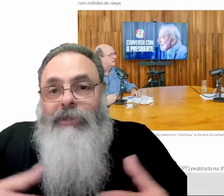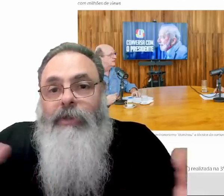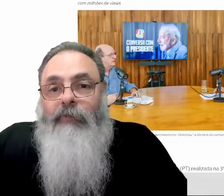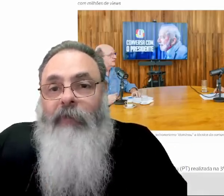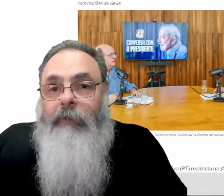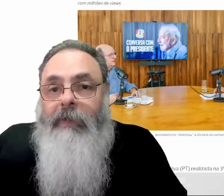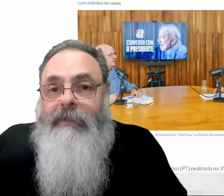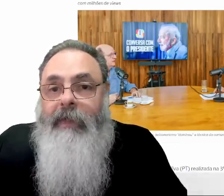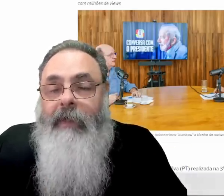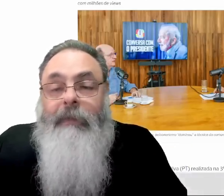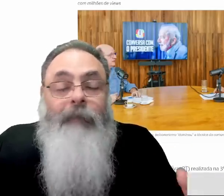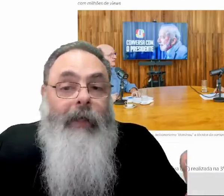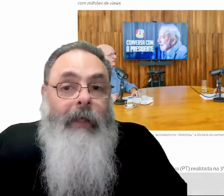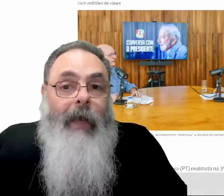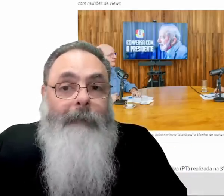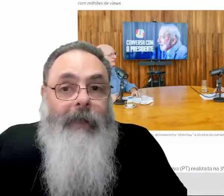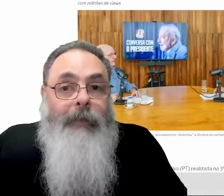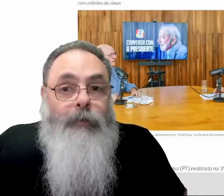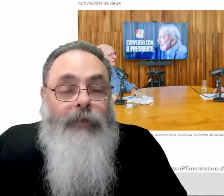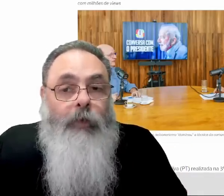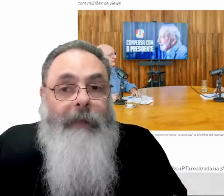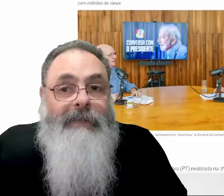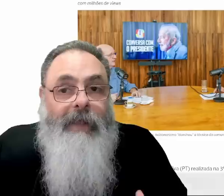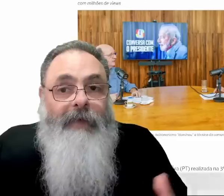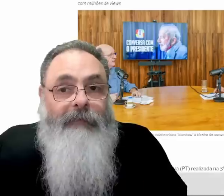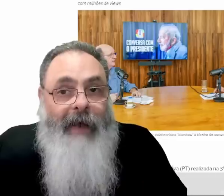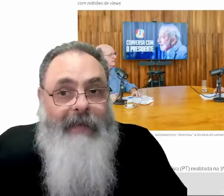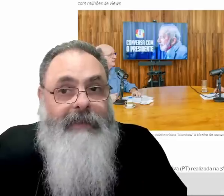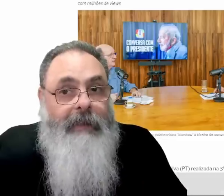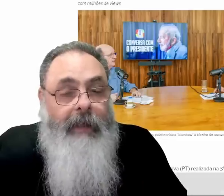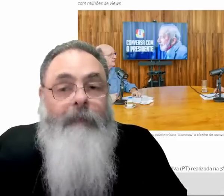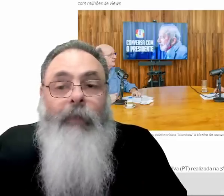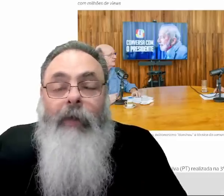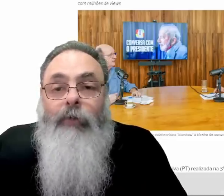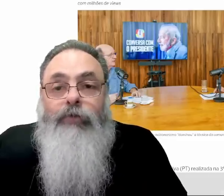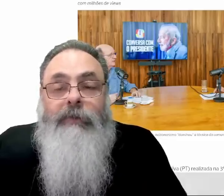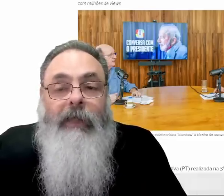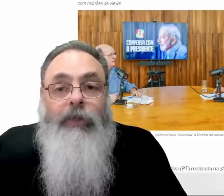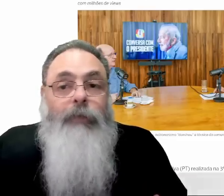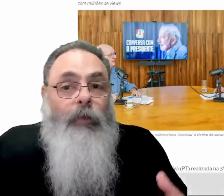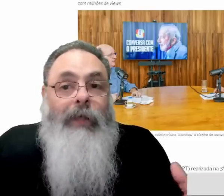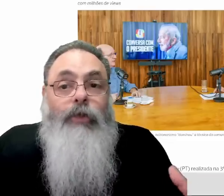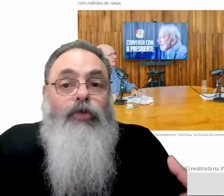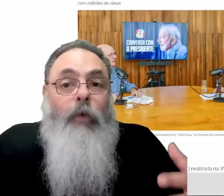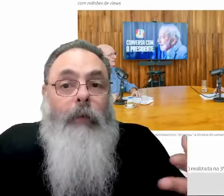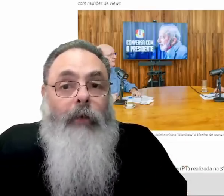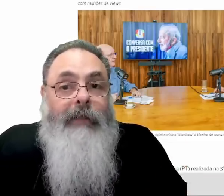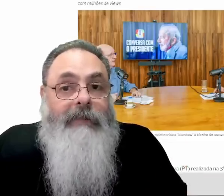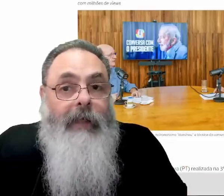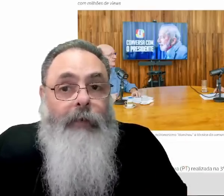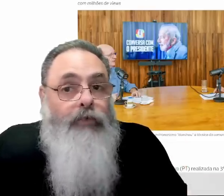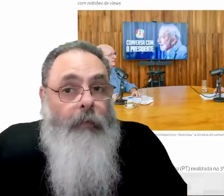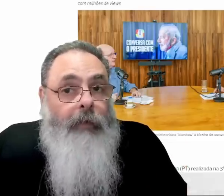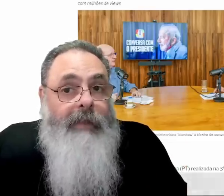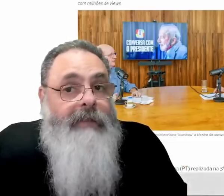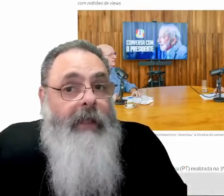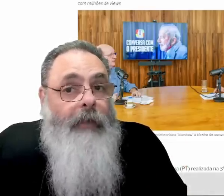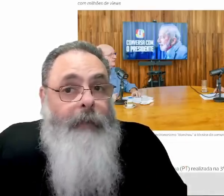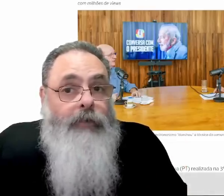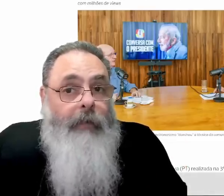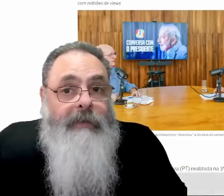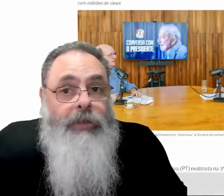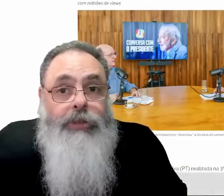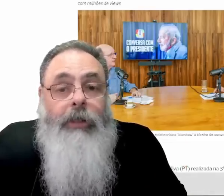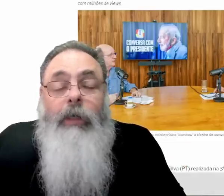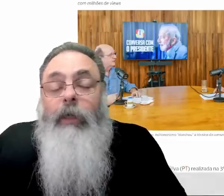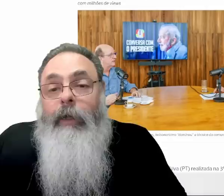frases de efeito da esquerda e rapidamente o pessoal percebe a farsa que é o Socialismo Então quem que sobrou na esquerda o que sobrou na esquerda